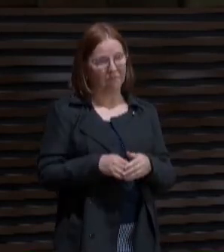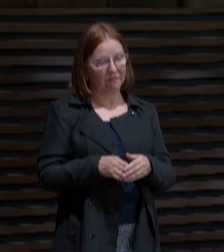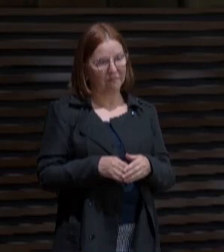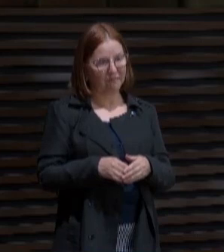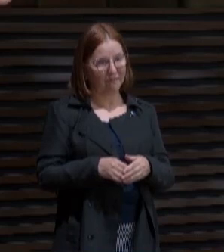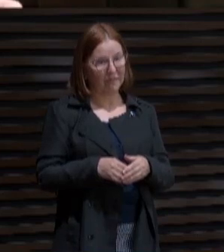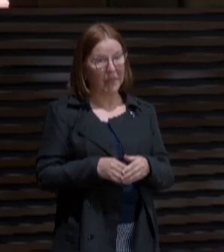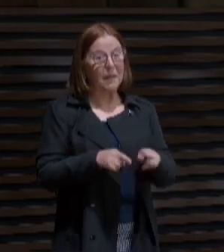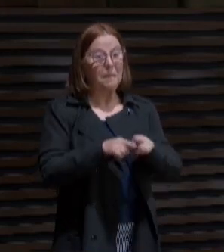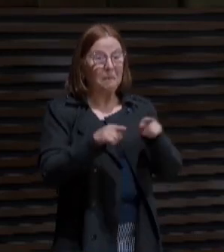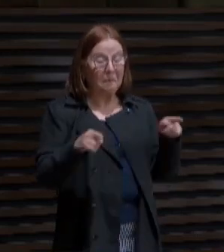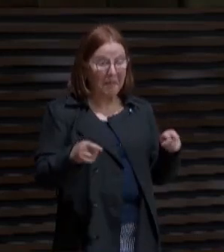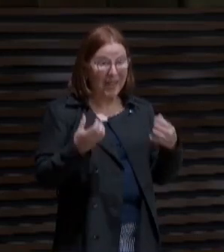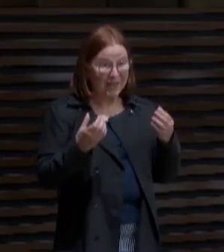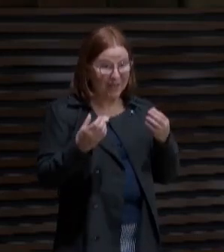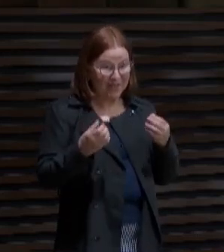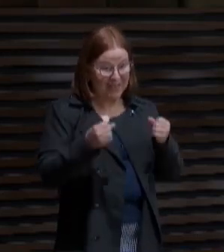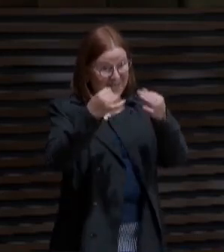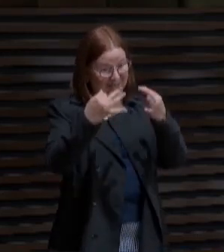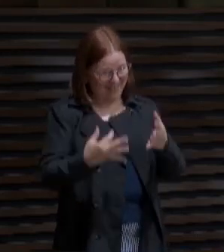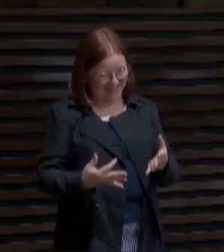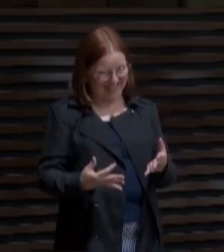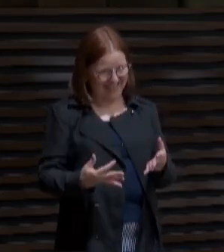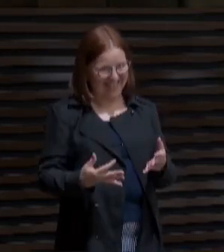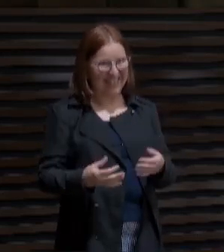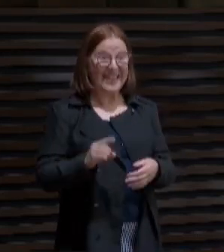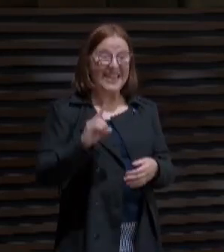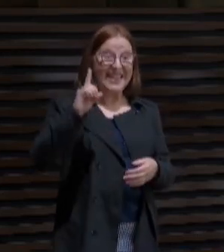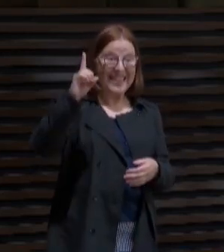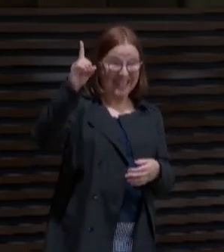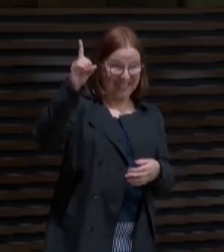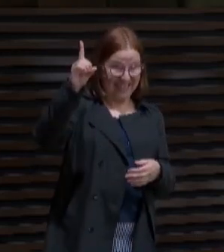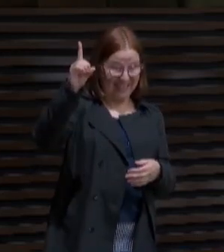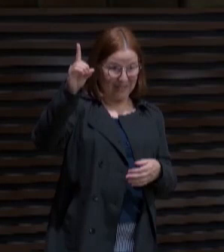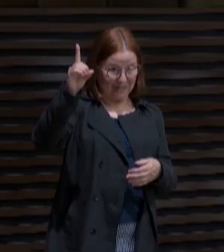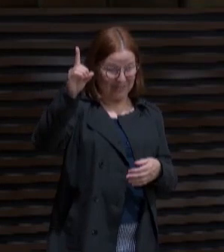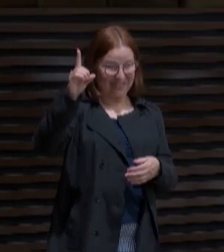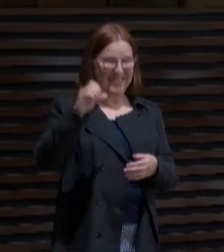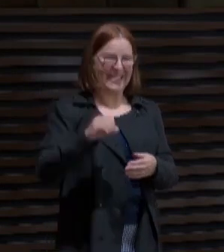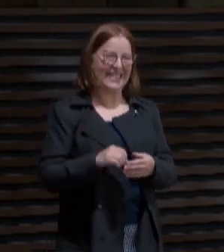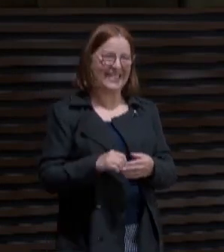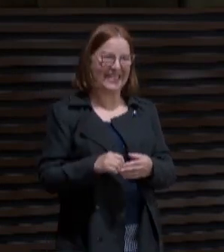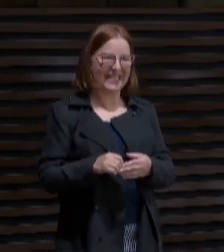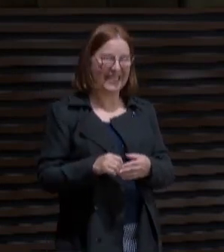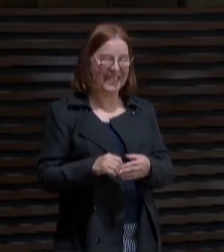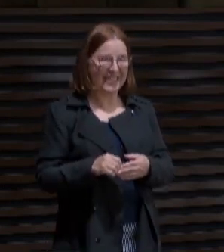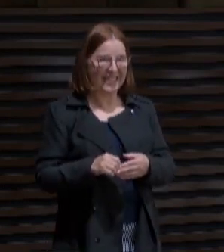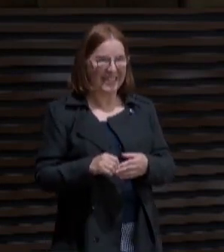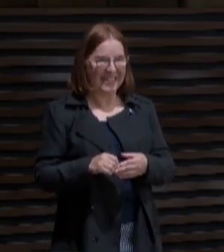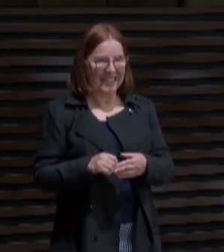O que eu quero trazer para vocês é que Deus resolve esse imbróglio, Deus resolve esse